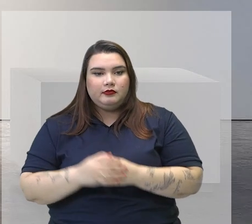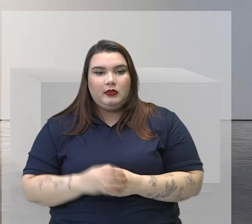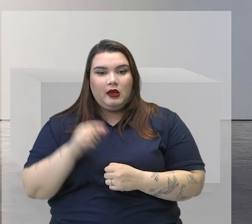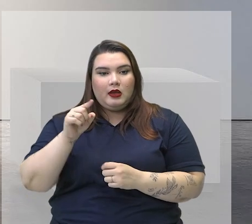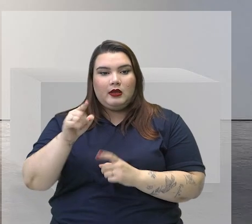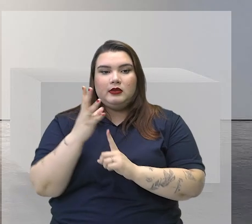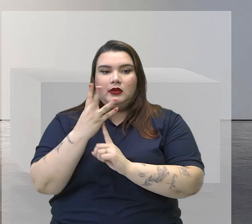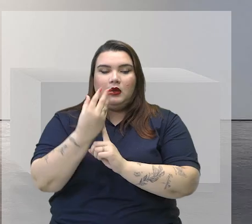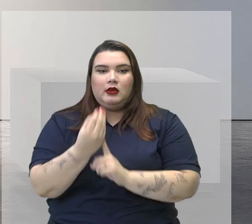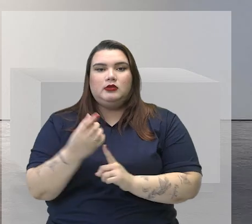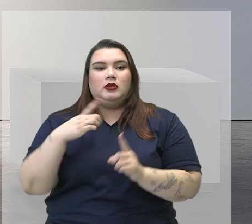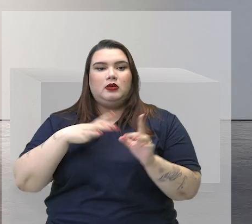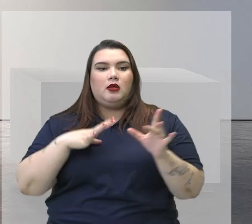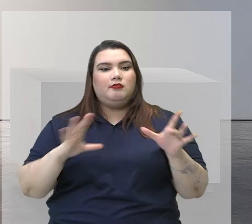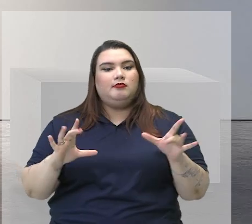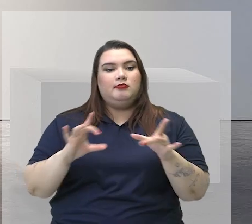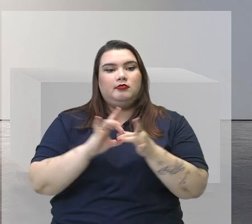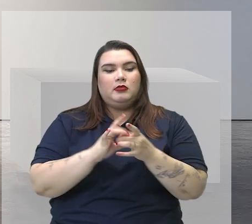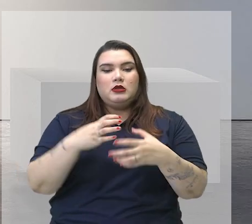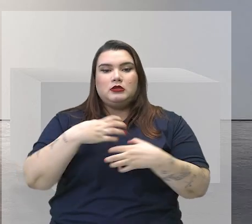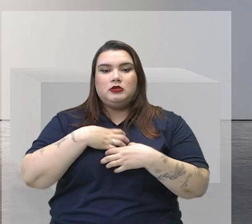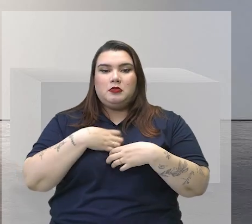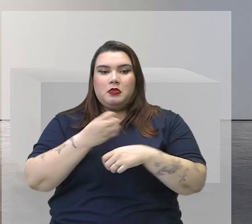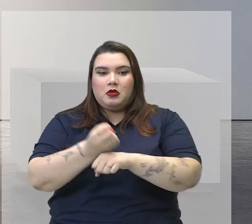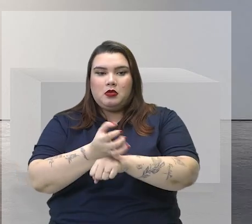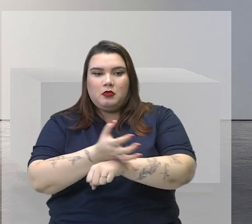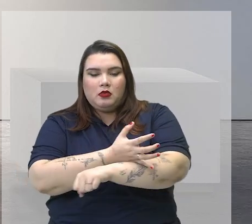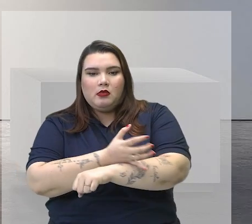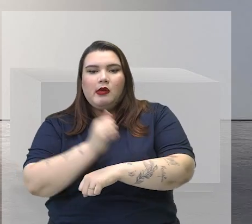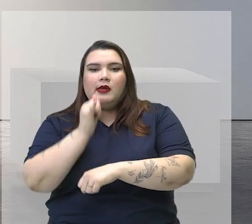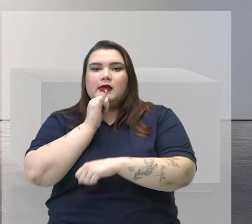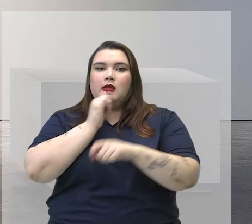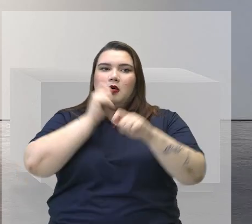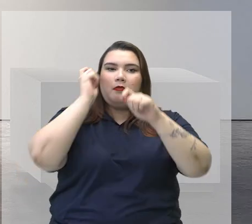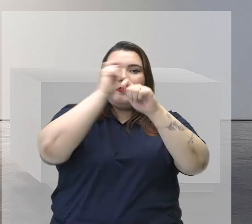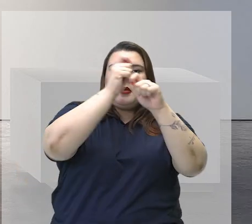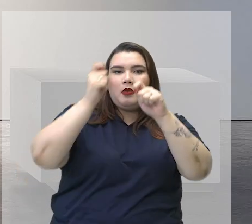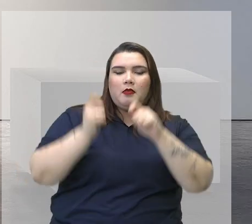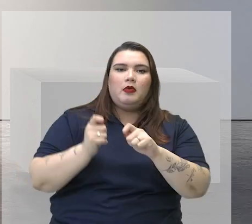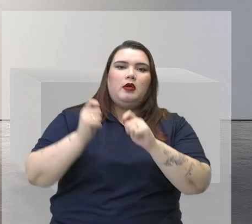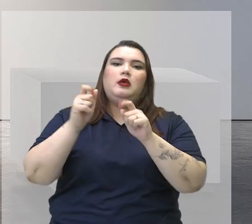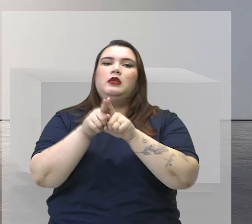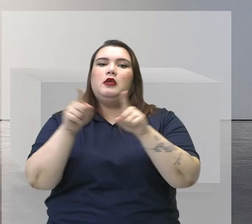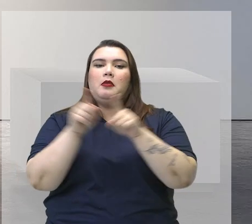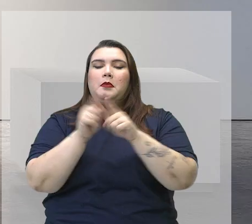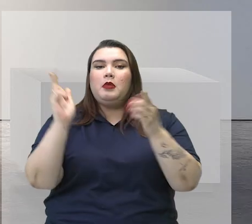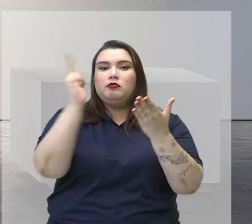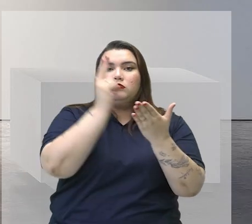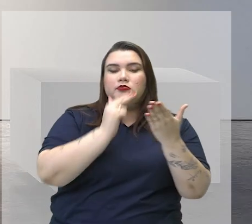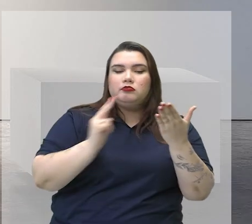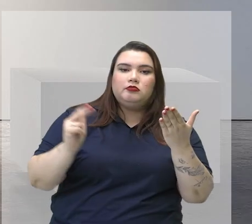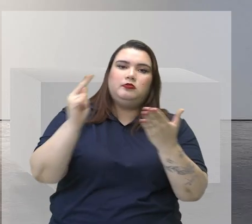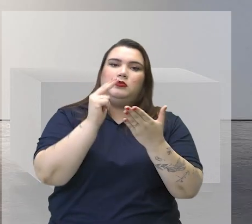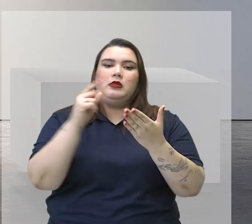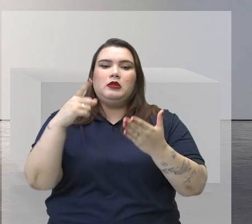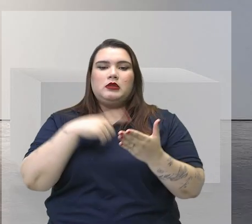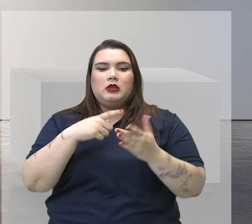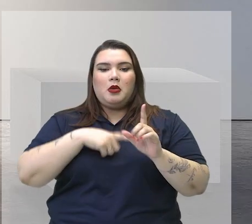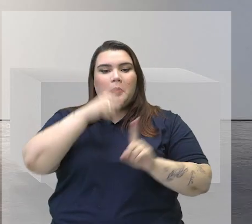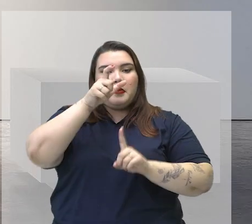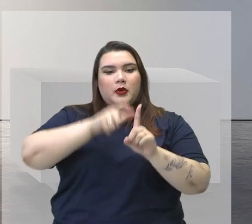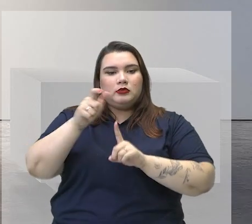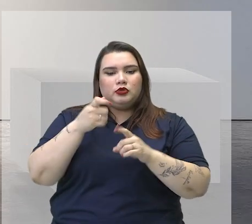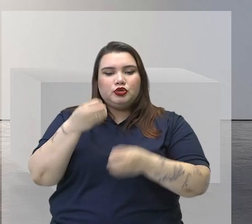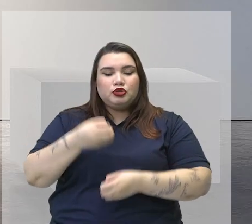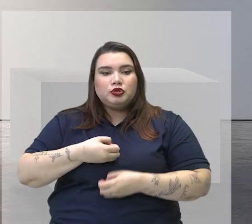à emoção. Por exemplo, na escultura e na pintura, os personagens têm uma expressividade